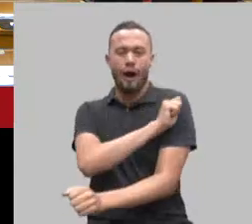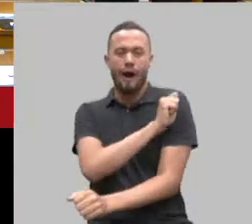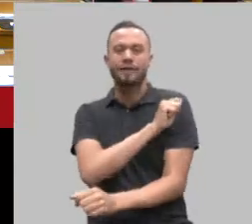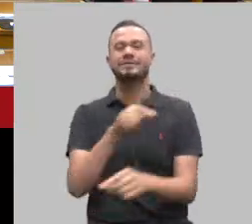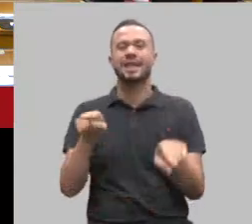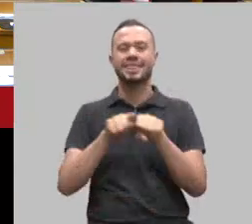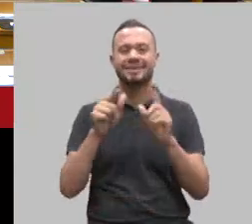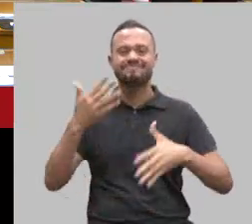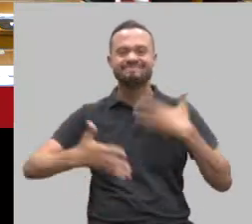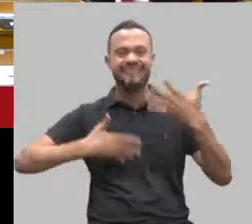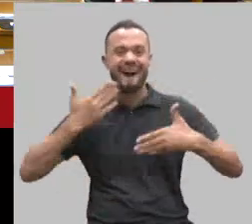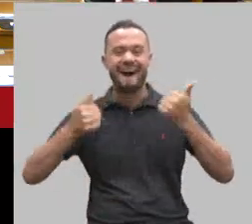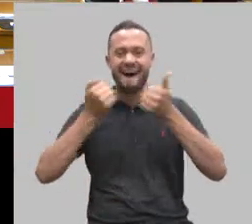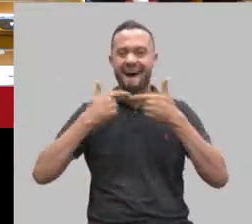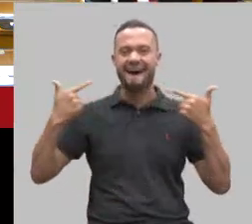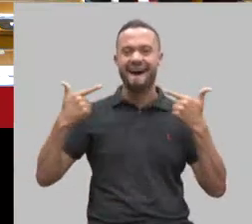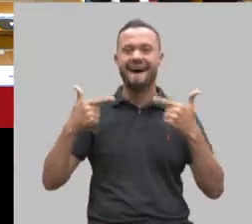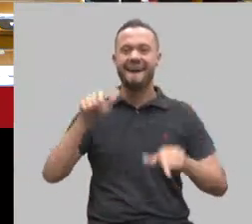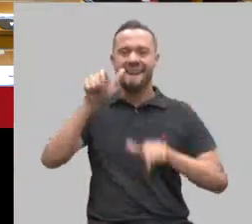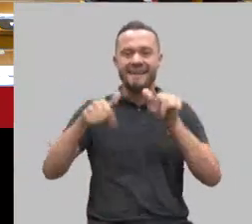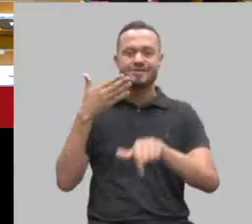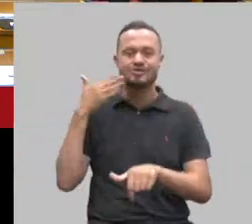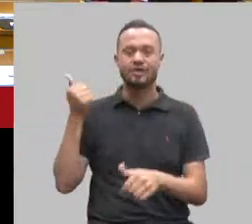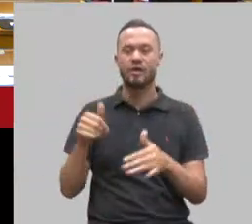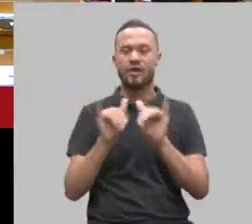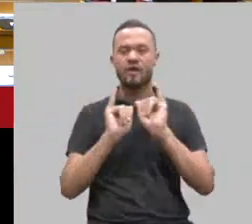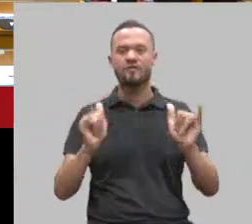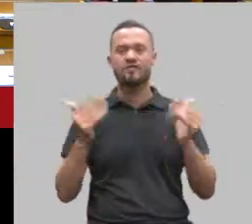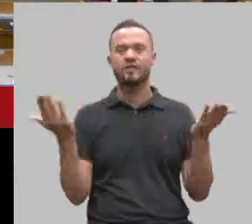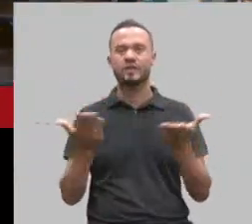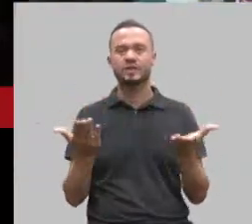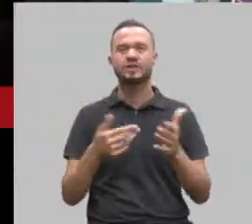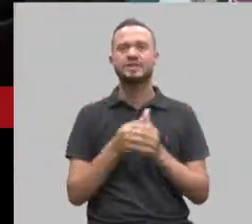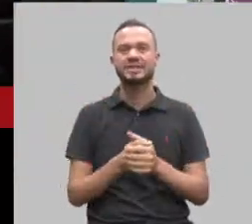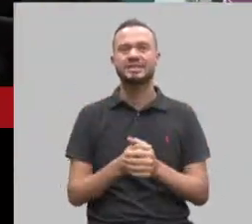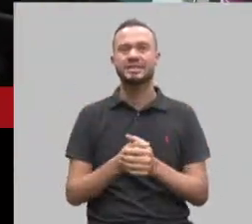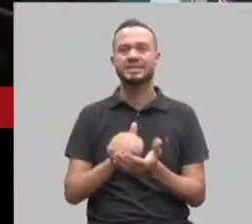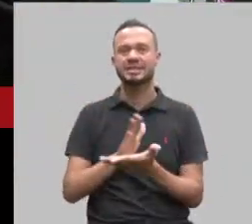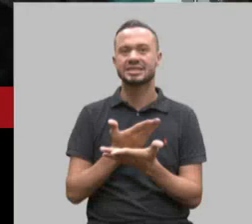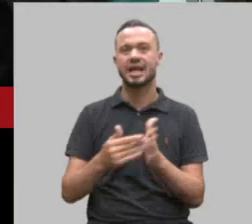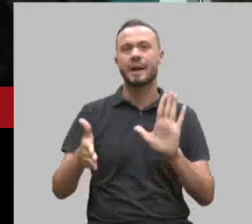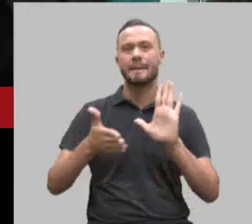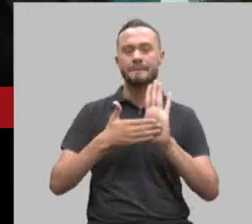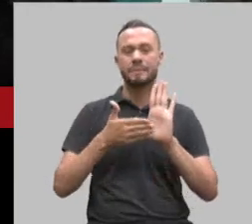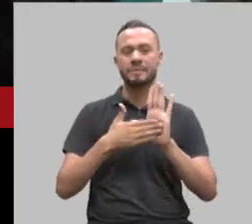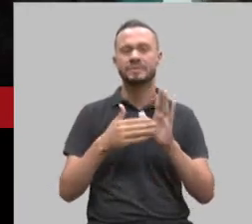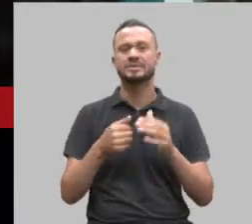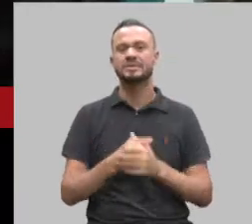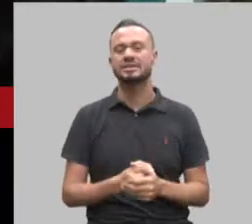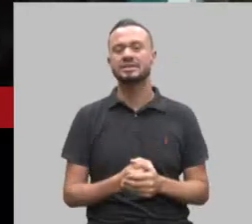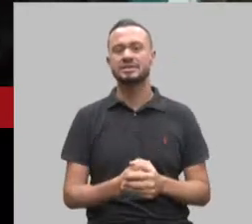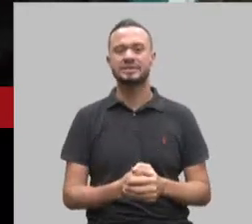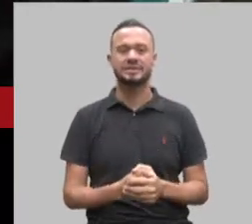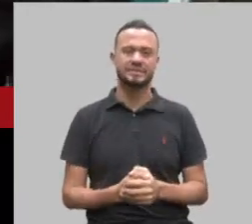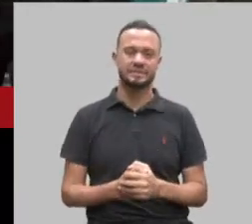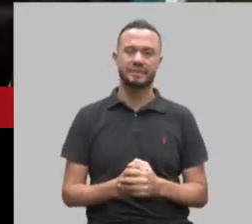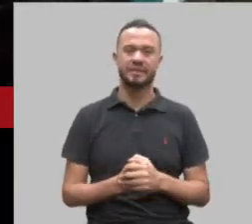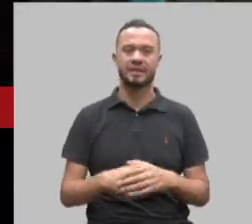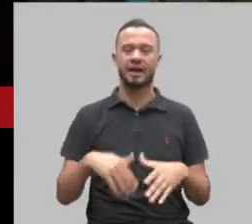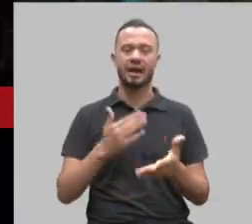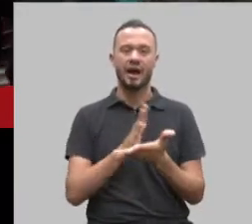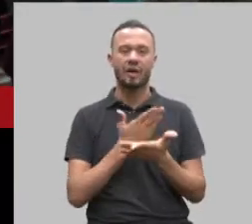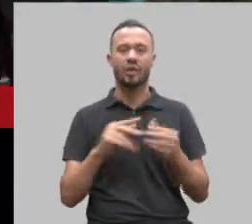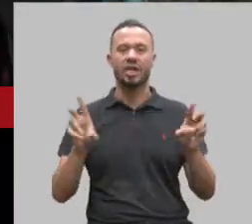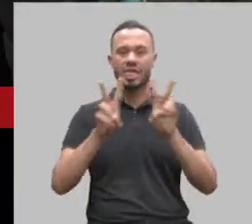alegria da juventude eu vou citar para vocês agora Algumas propostas que das 12 alguns temas na verdade não as